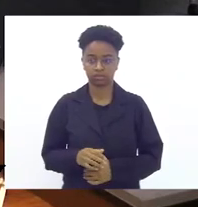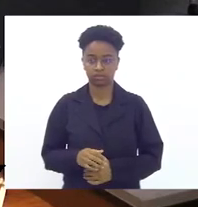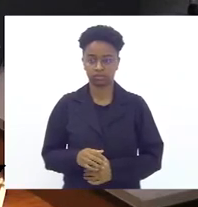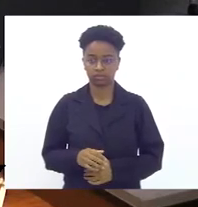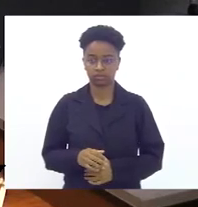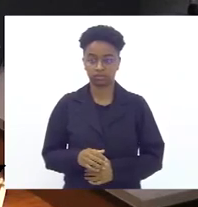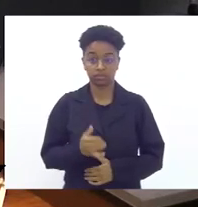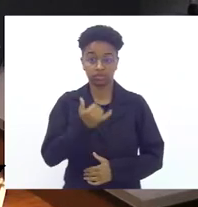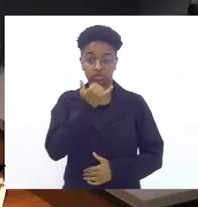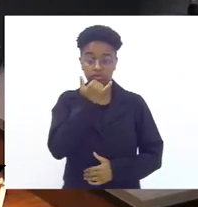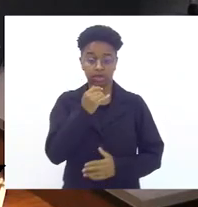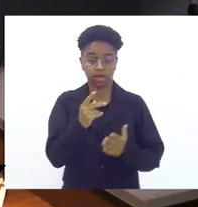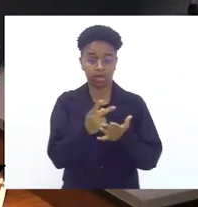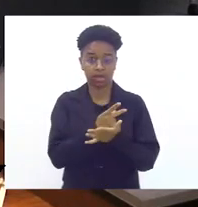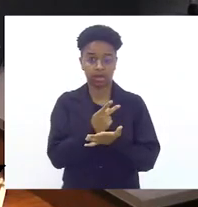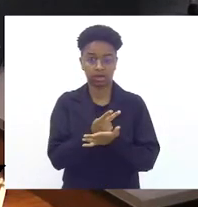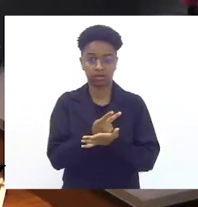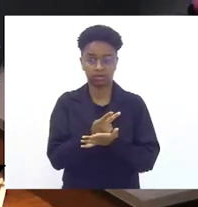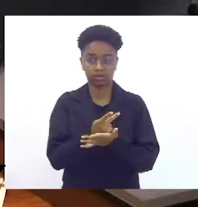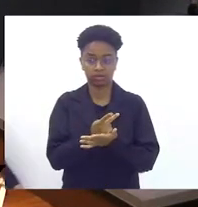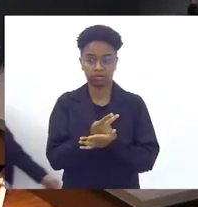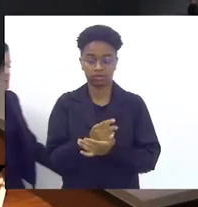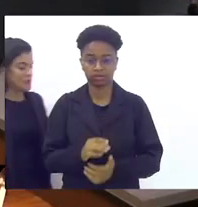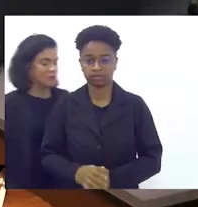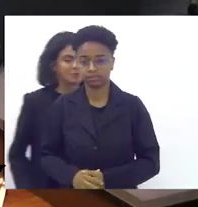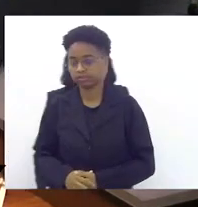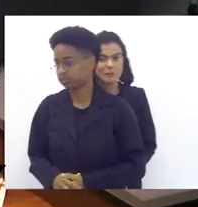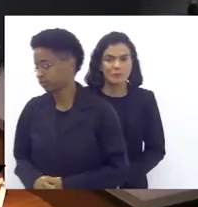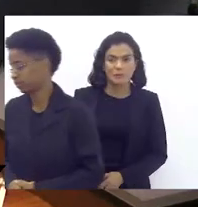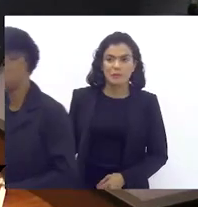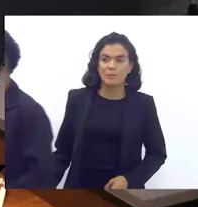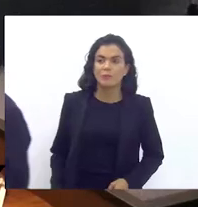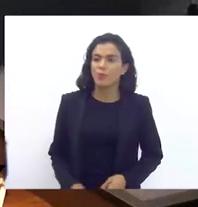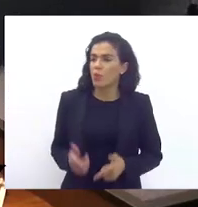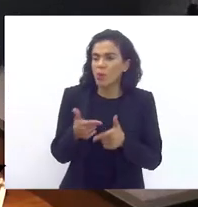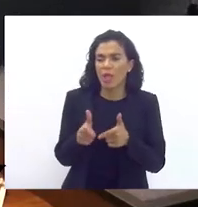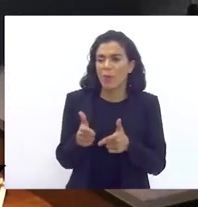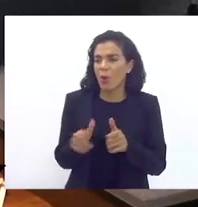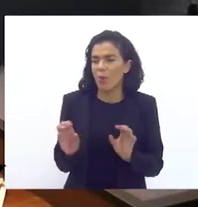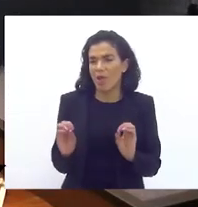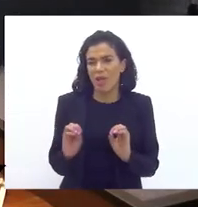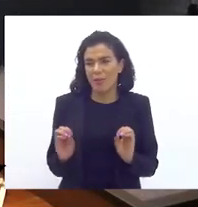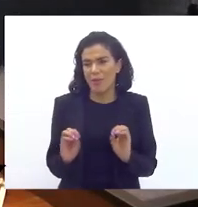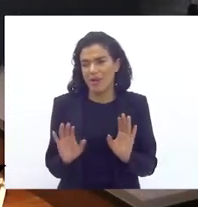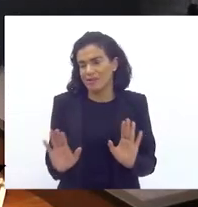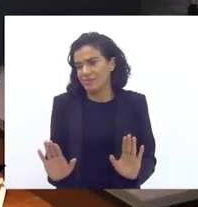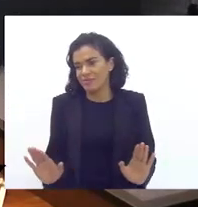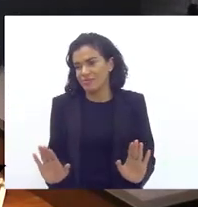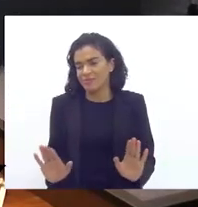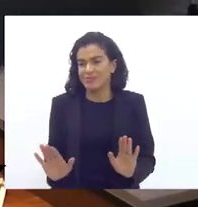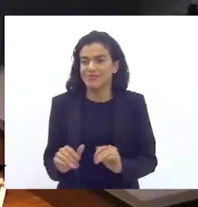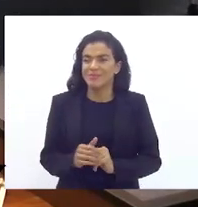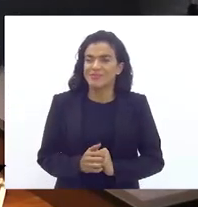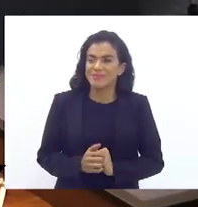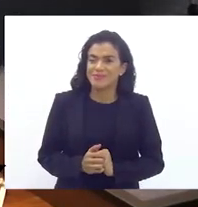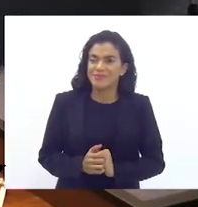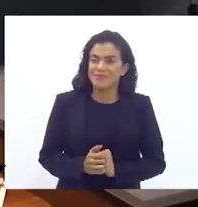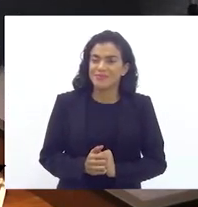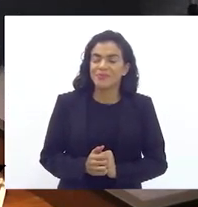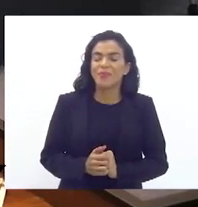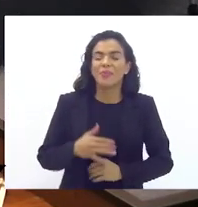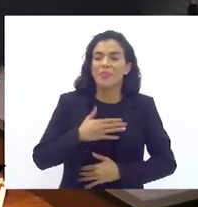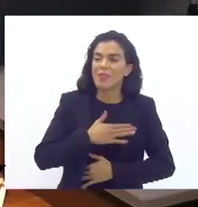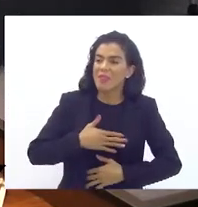tá errado aqui olha desculpa lá não tem problema gostaria de saudar deputado Carlos